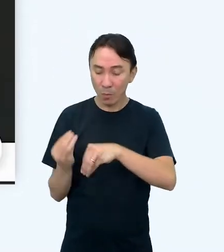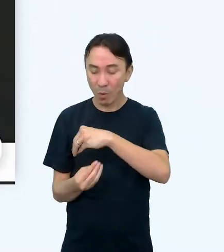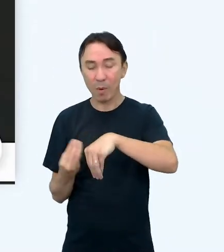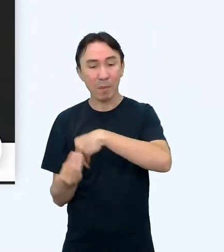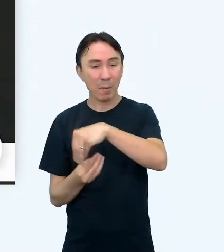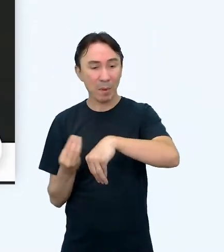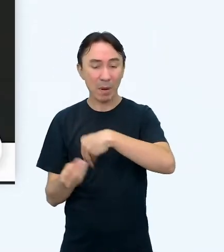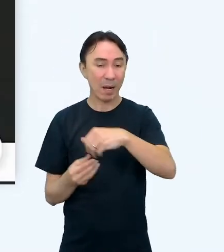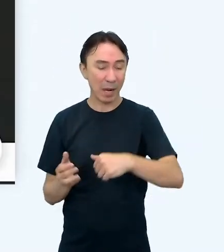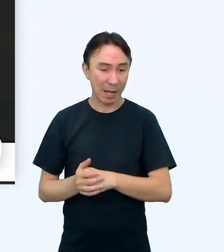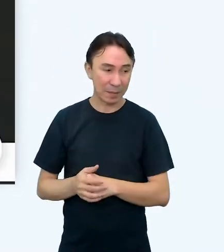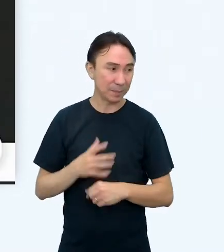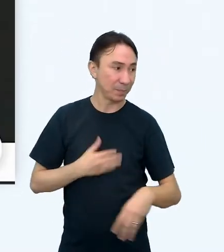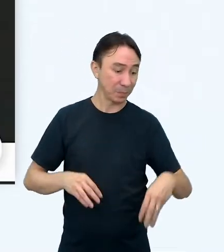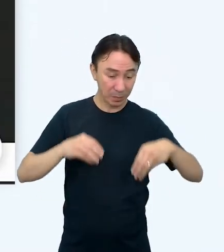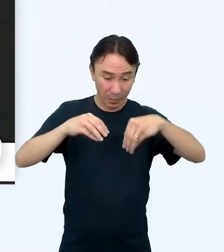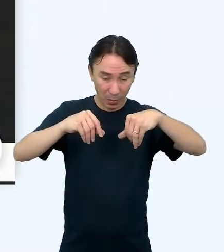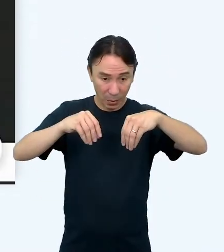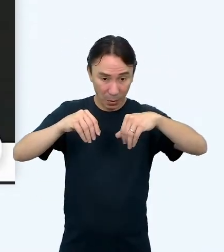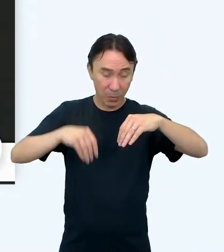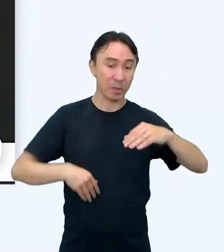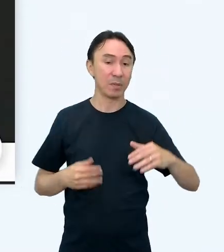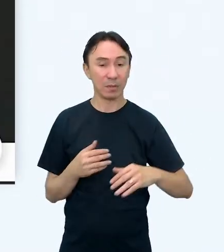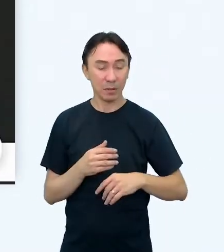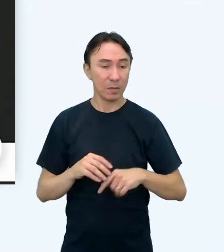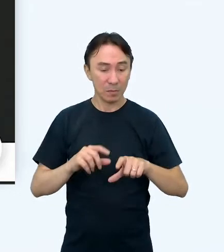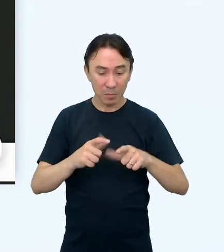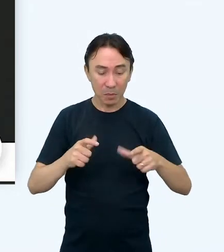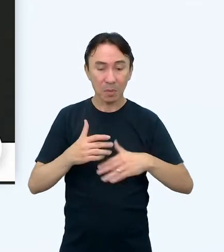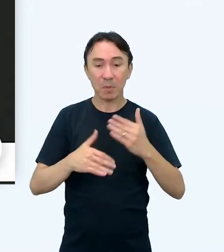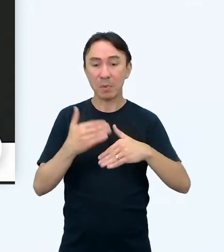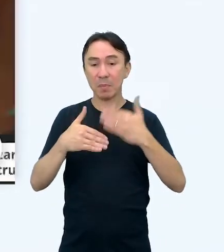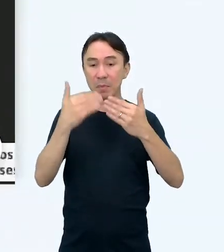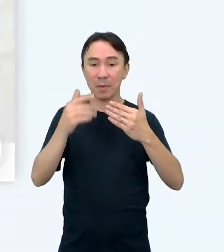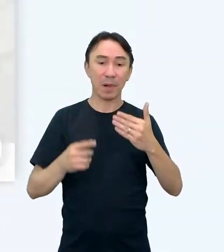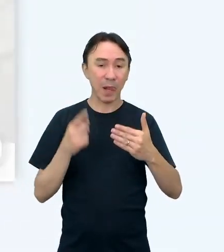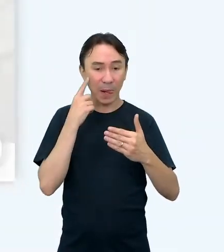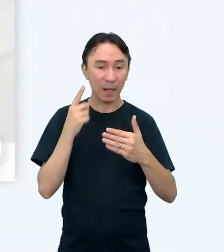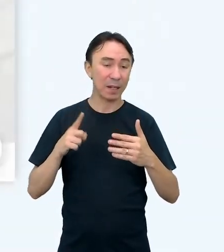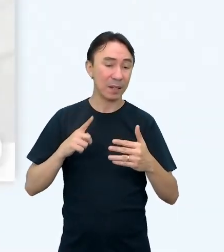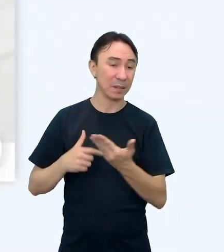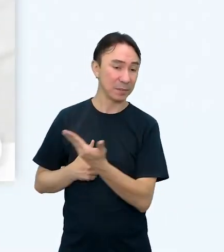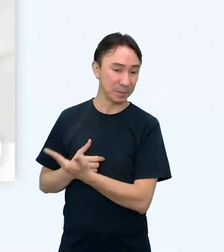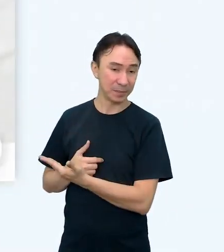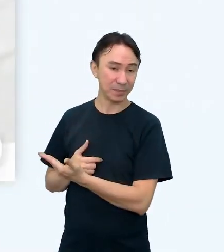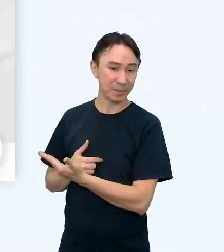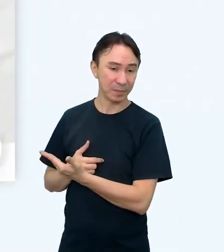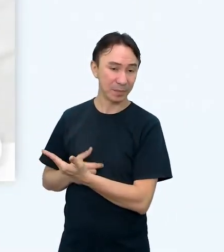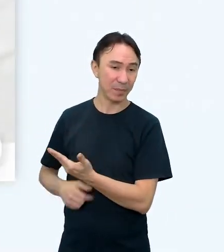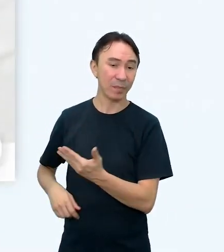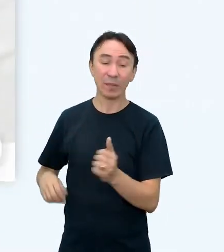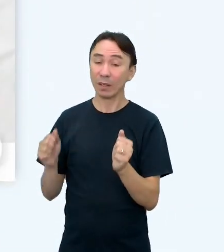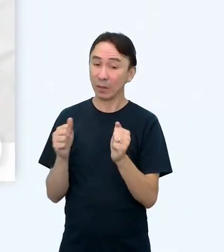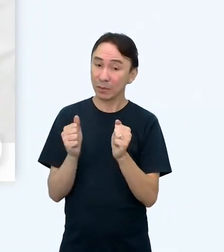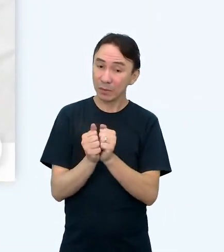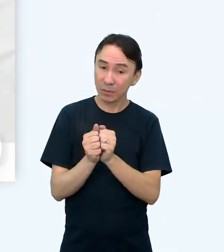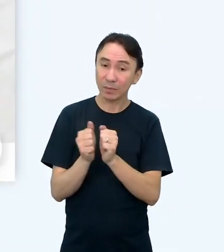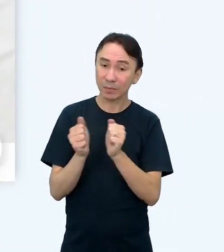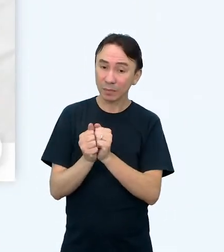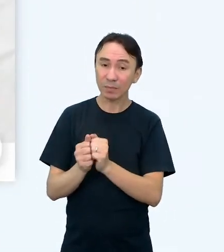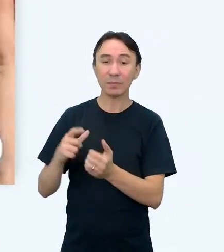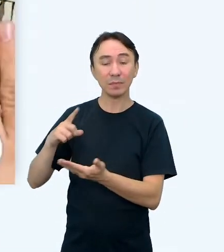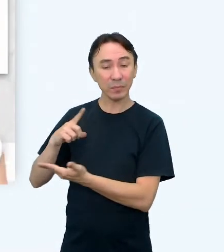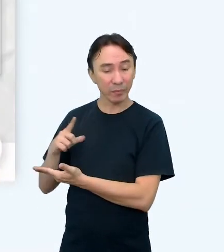solos evoluem, as partículas sólidas tendem a se organizar em agregados, que são esses arranjos de diferentes formatos e que constituem